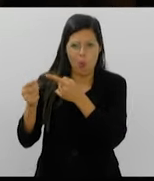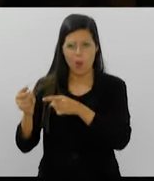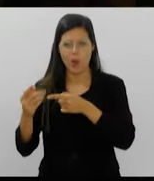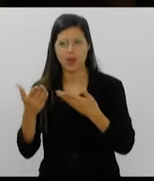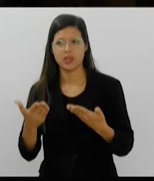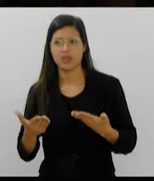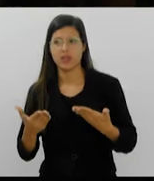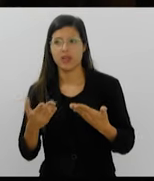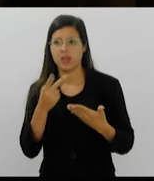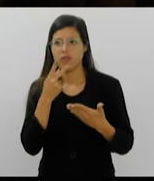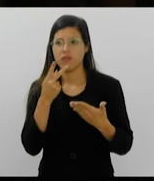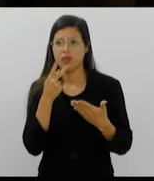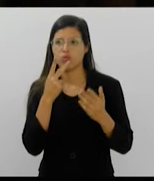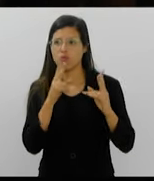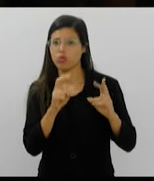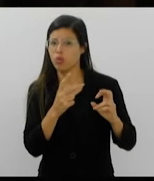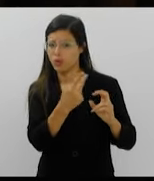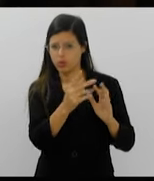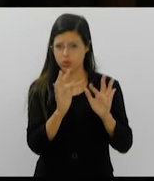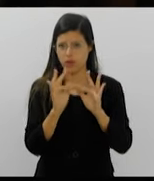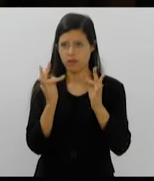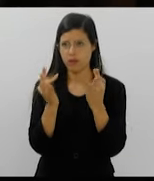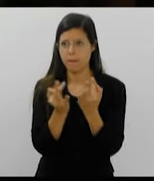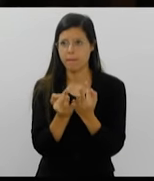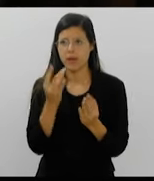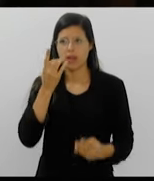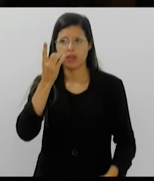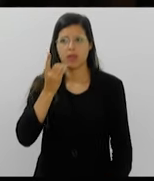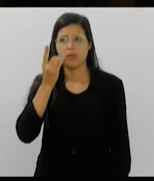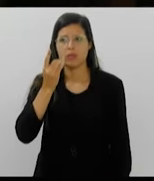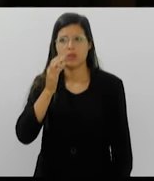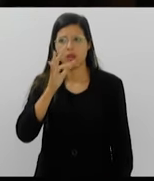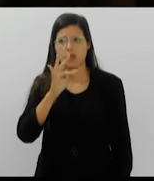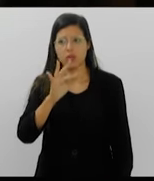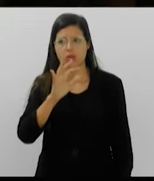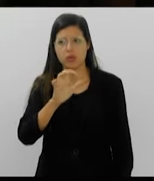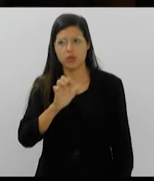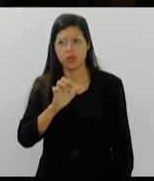se referindo à sua família, deputado Fernandes.